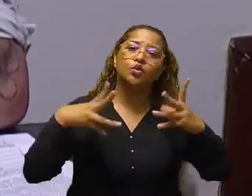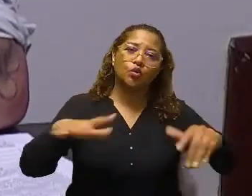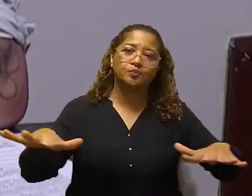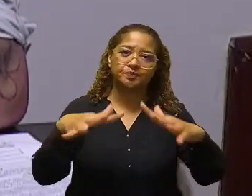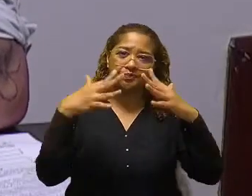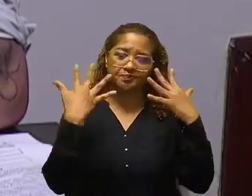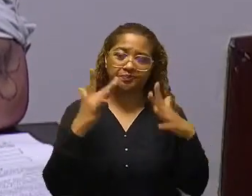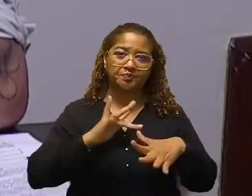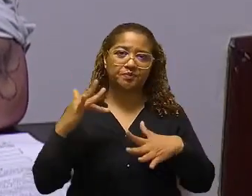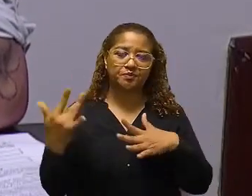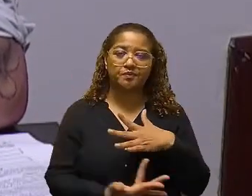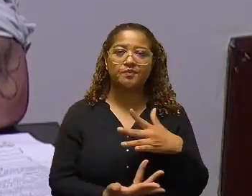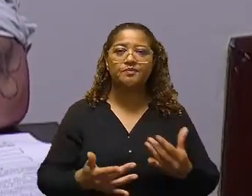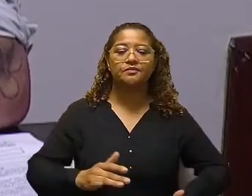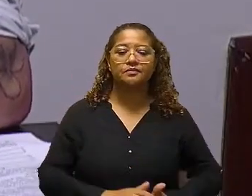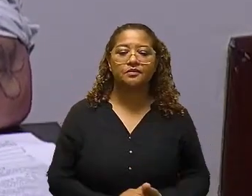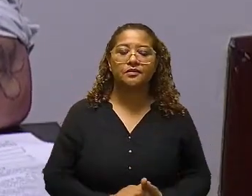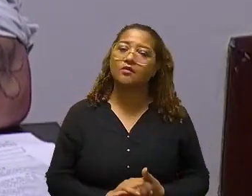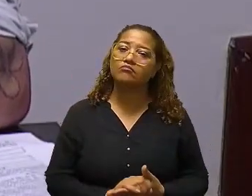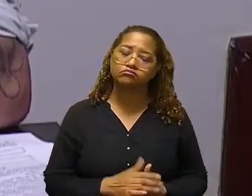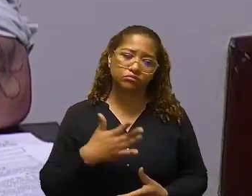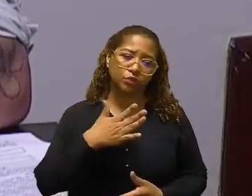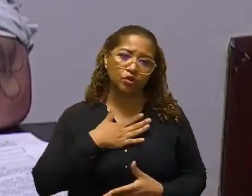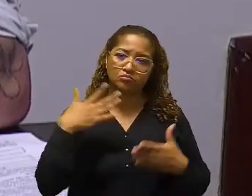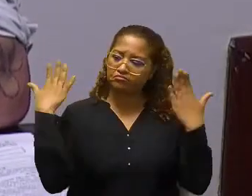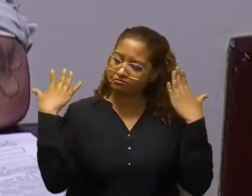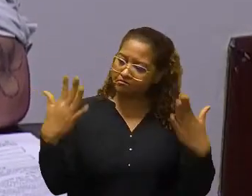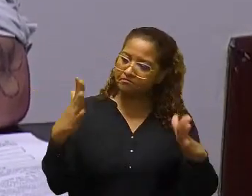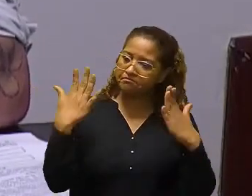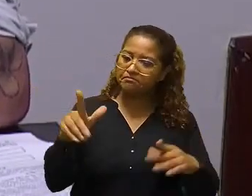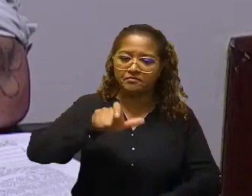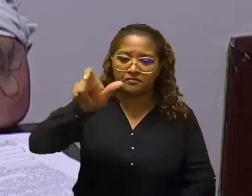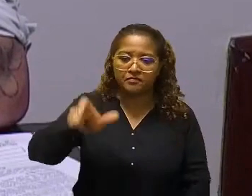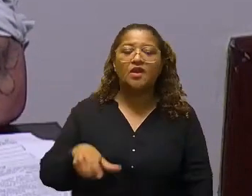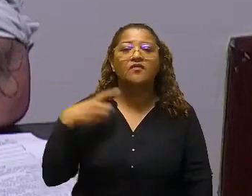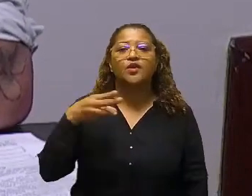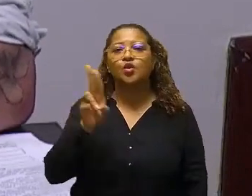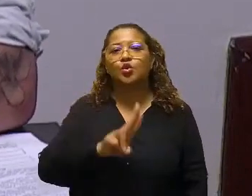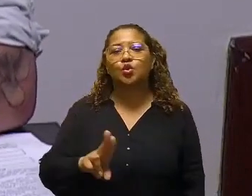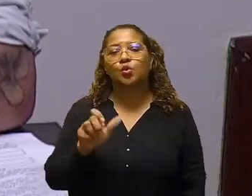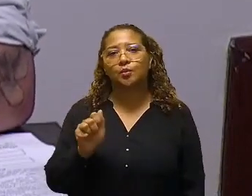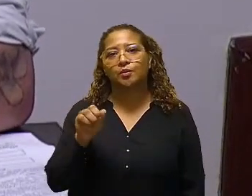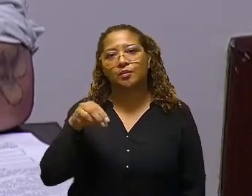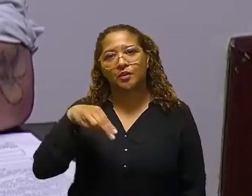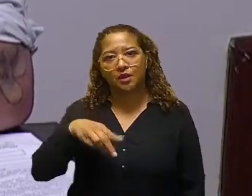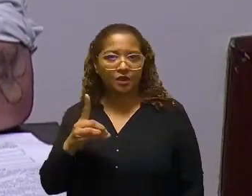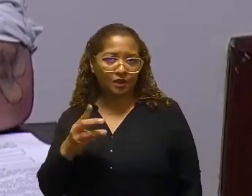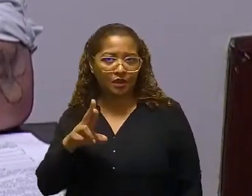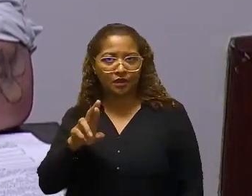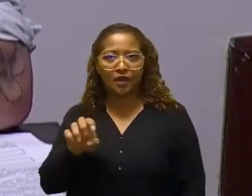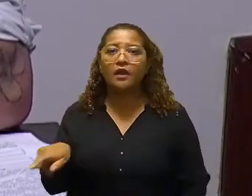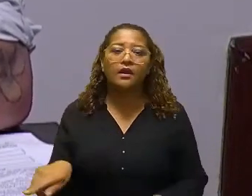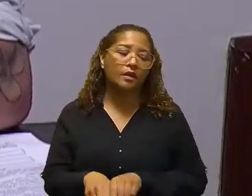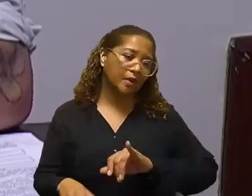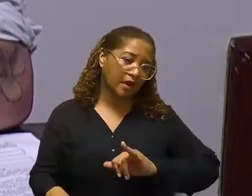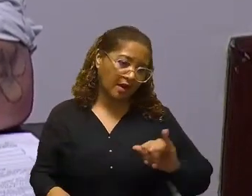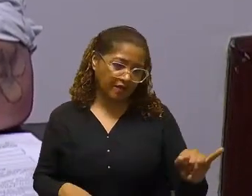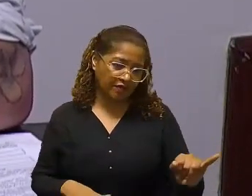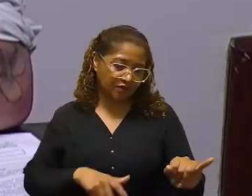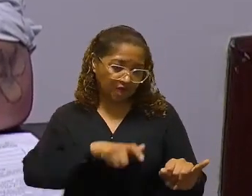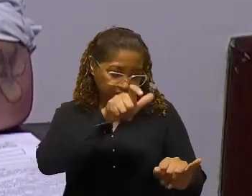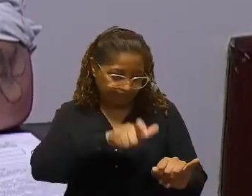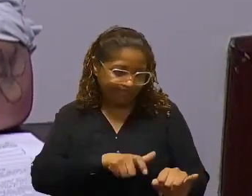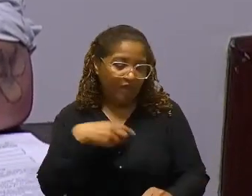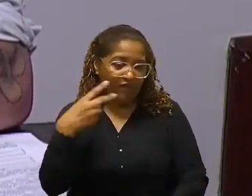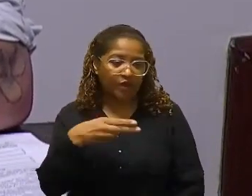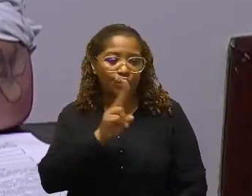Eu queria parabenizar o vereador André e falar que para o vereador Dino, que não é só lá no